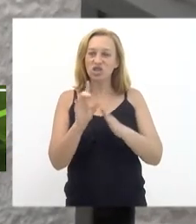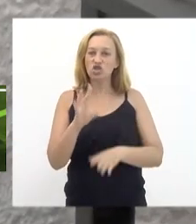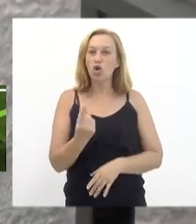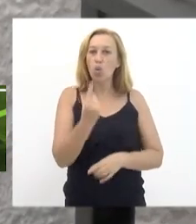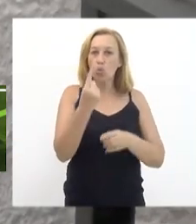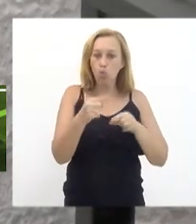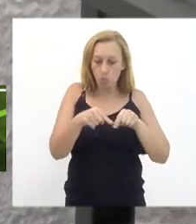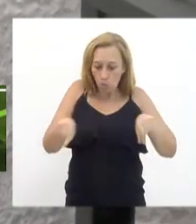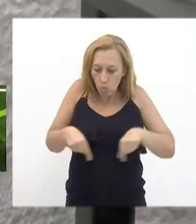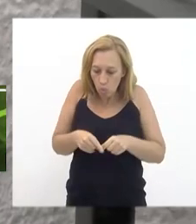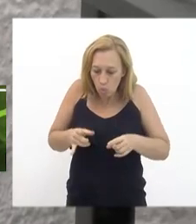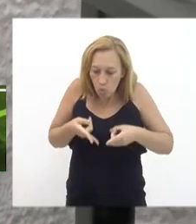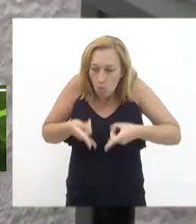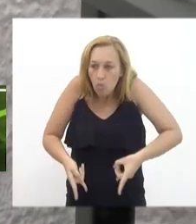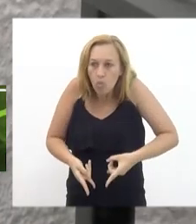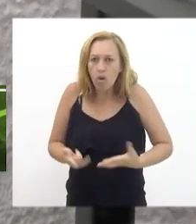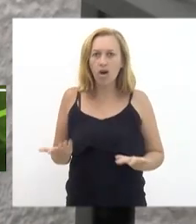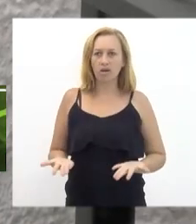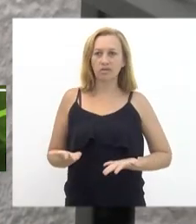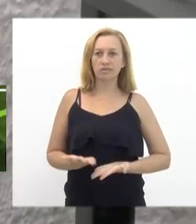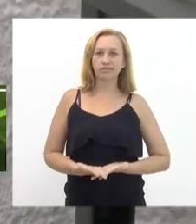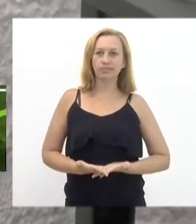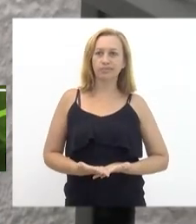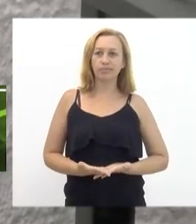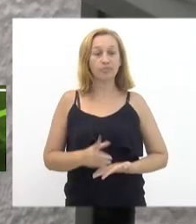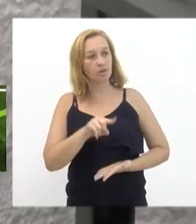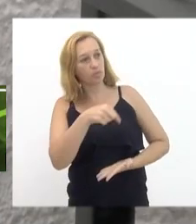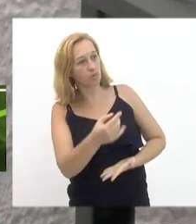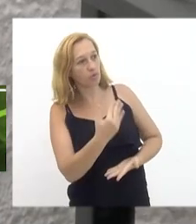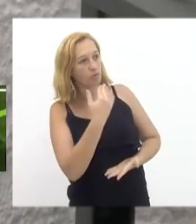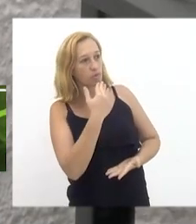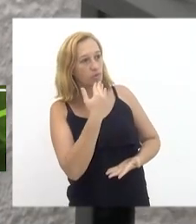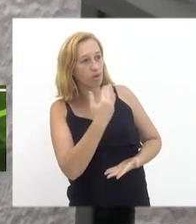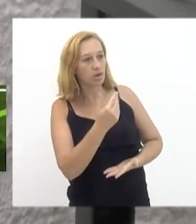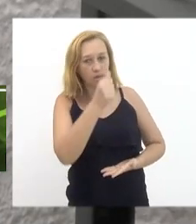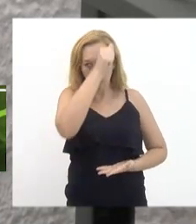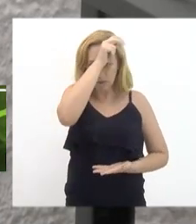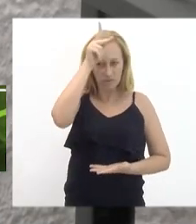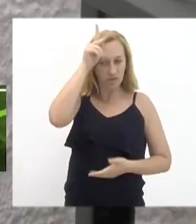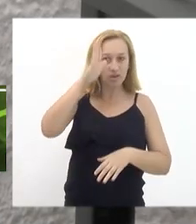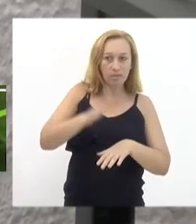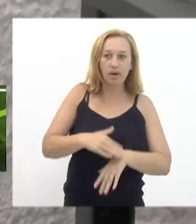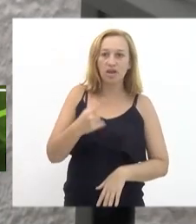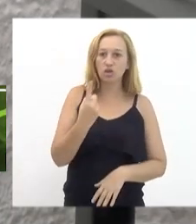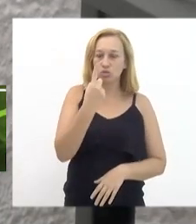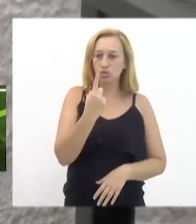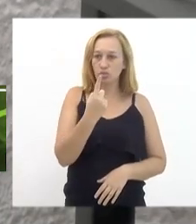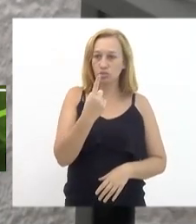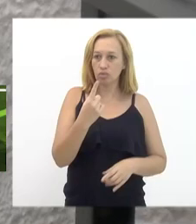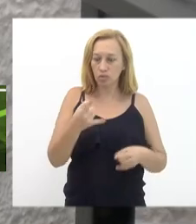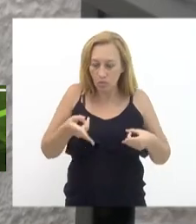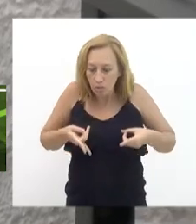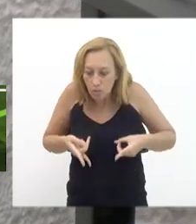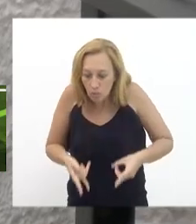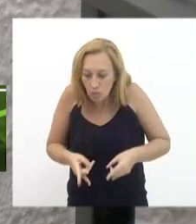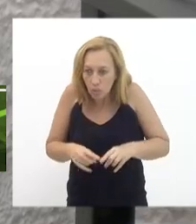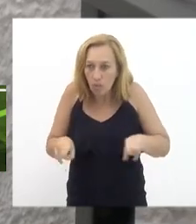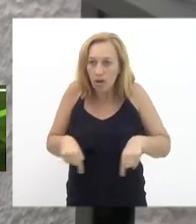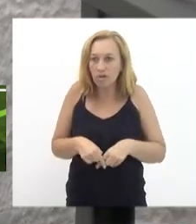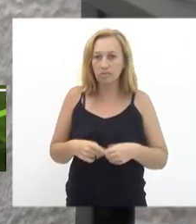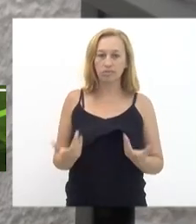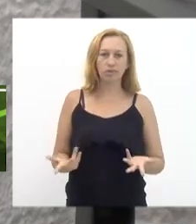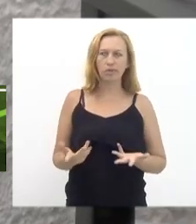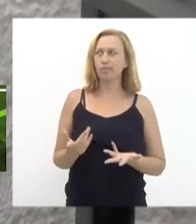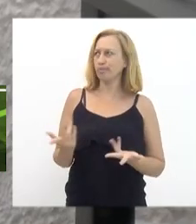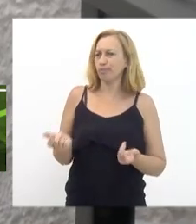oferece la casa de um quarto aí daqui a pouco o prefeito está sendo solicitado poderá constituir mais um quarto para pessoa e não é possível você tem uma família